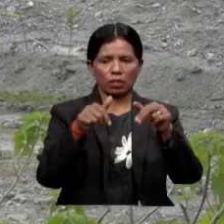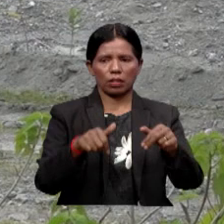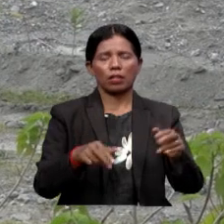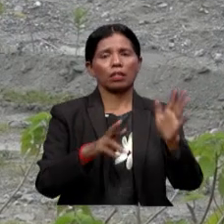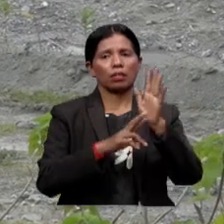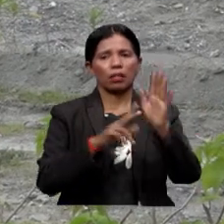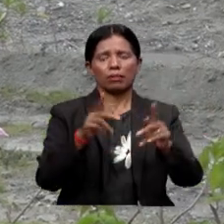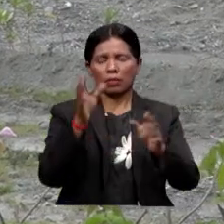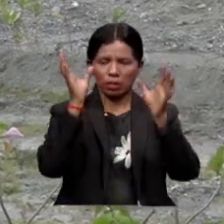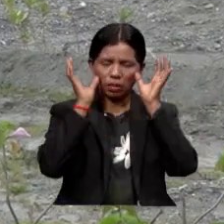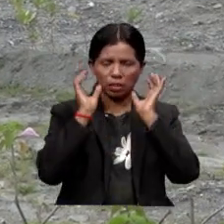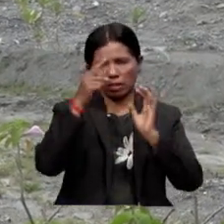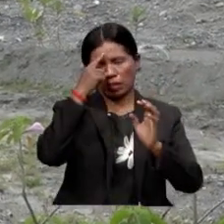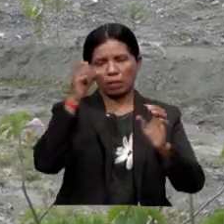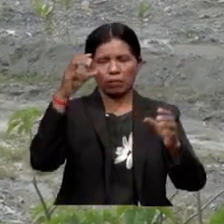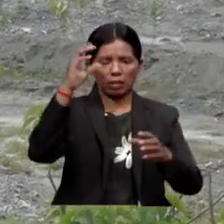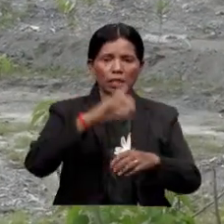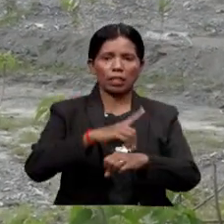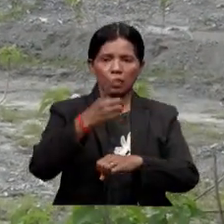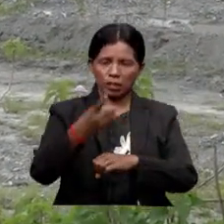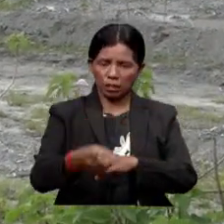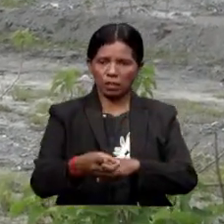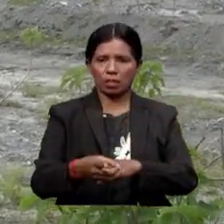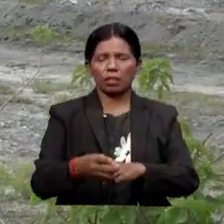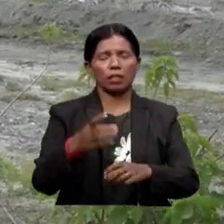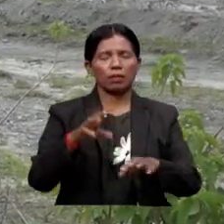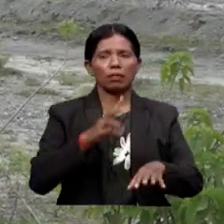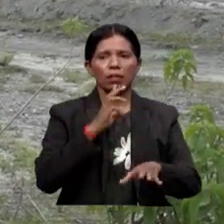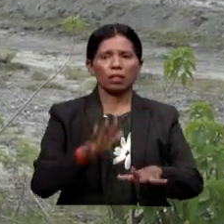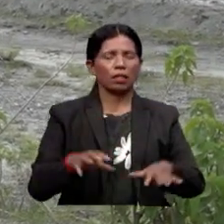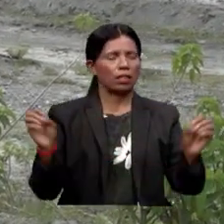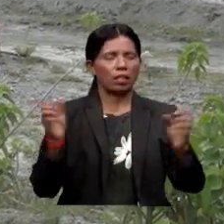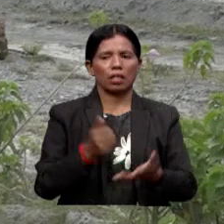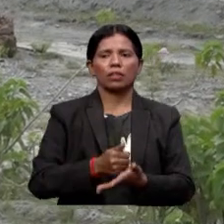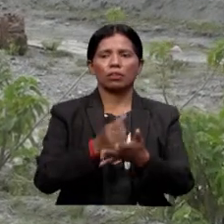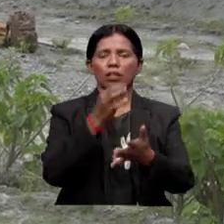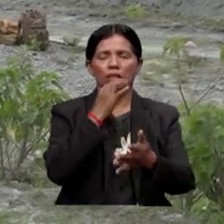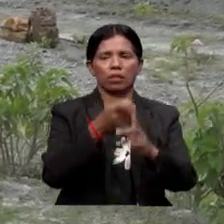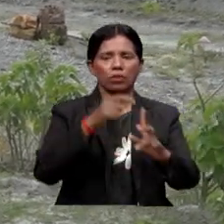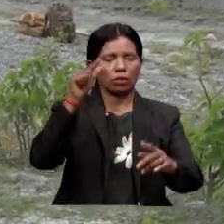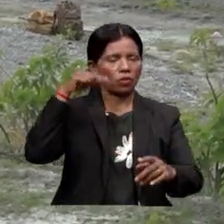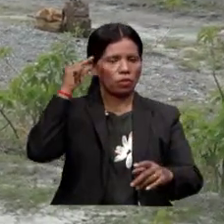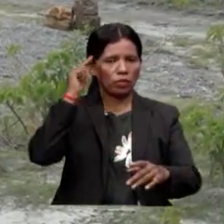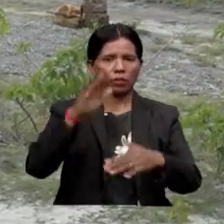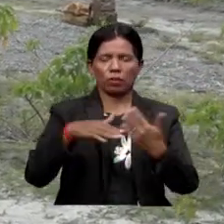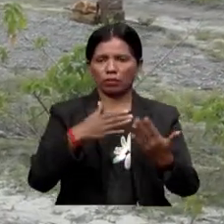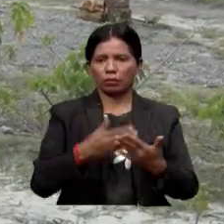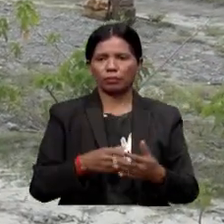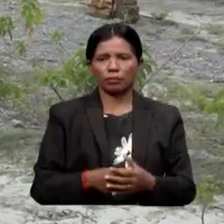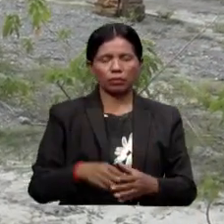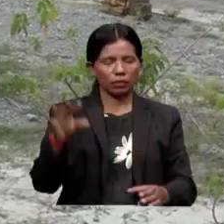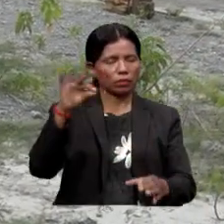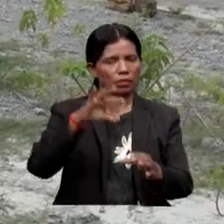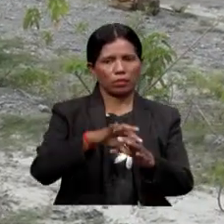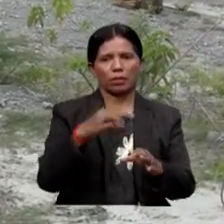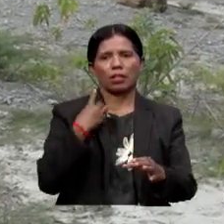agricultor triste, tamba durante inundação acontece, to agora la ia apoio aihan husi governo central. Halo tos, la halai natar